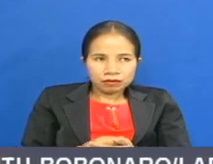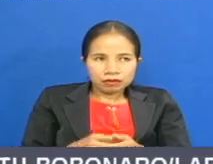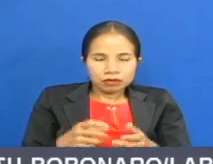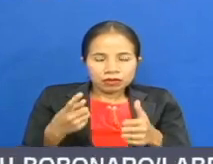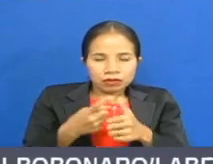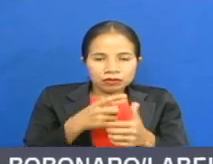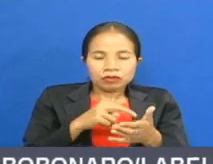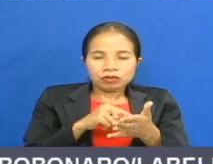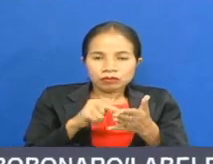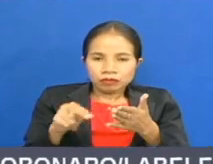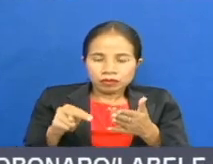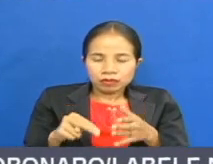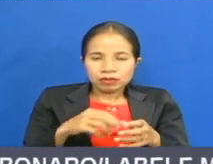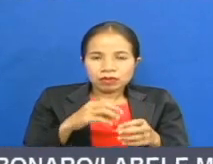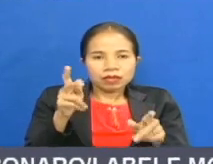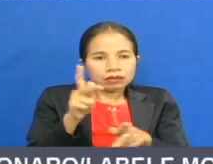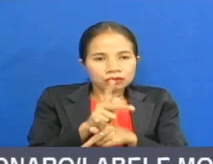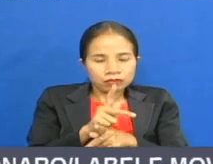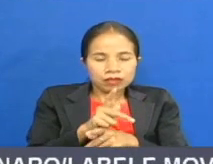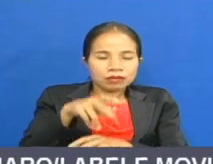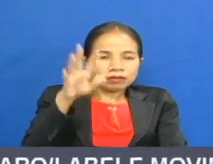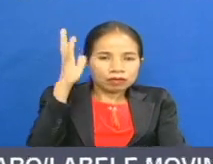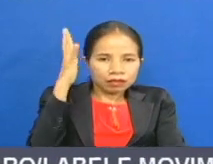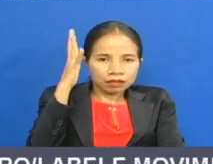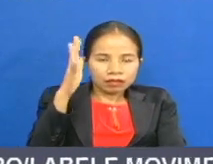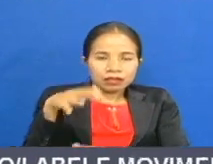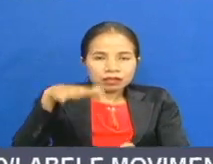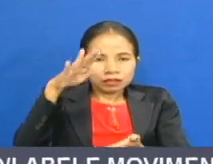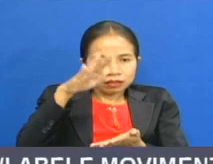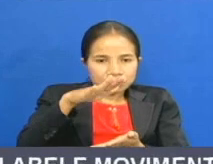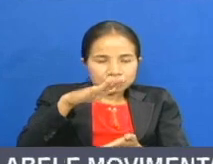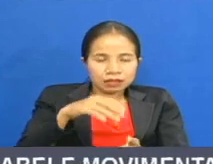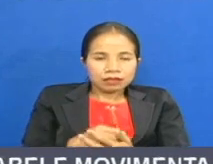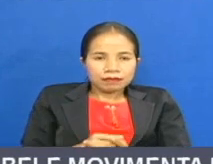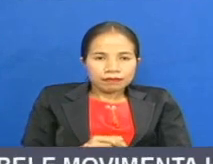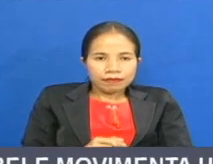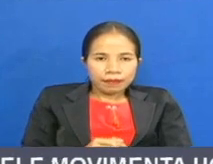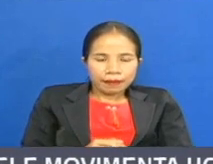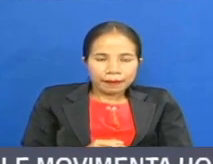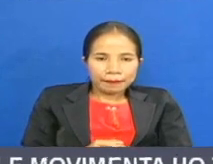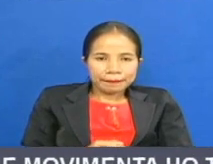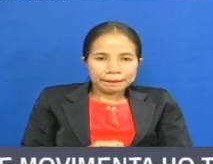é maka atu asegura sobrevivência ai wan. Tasham de